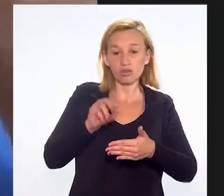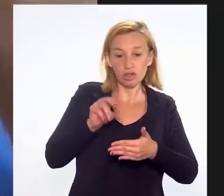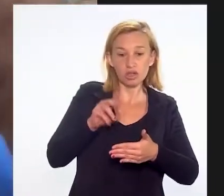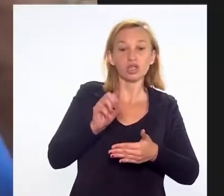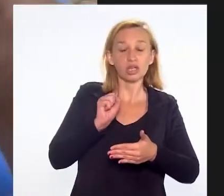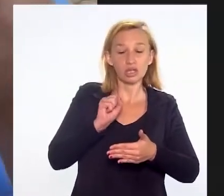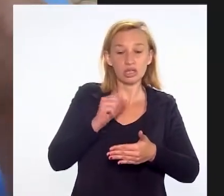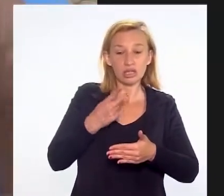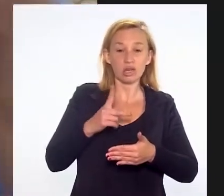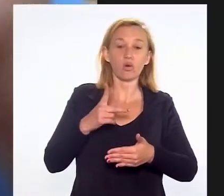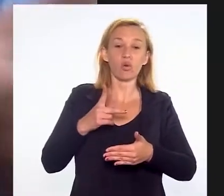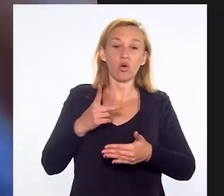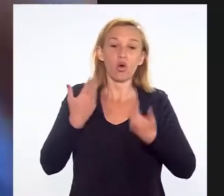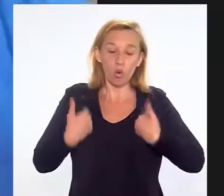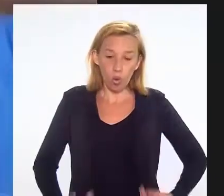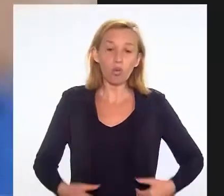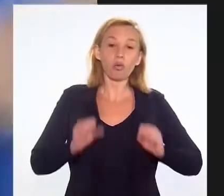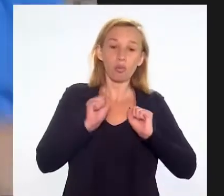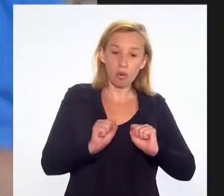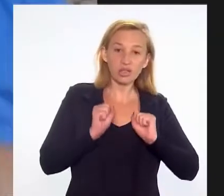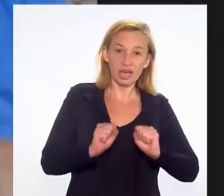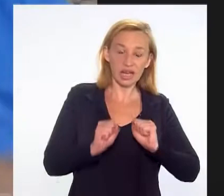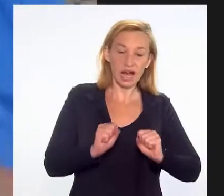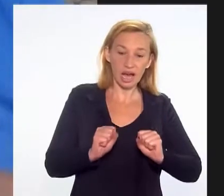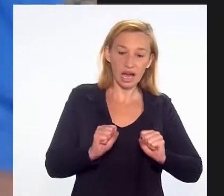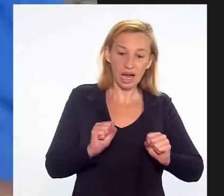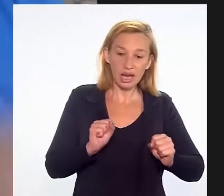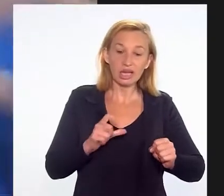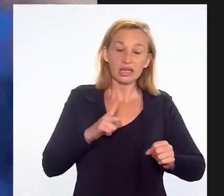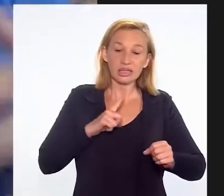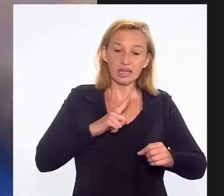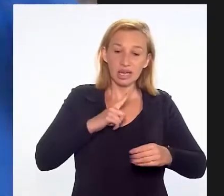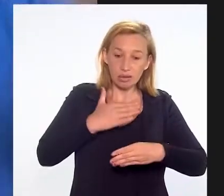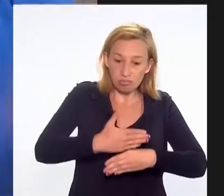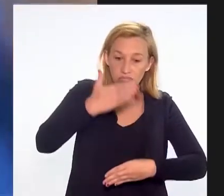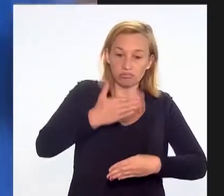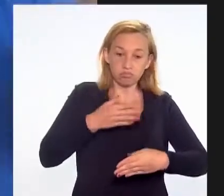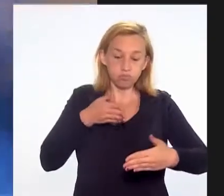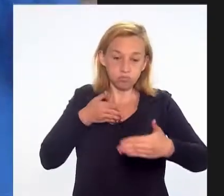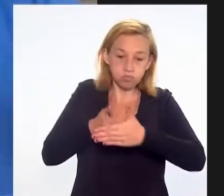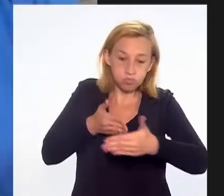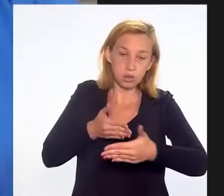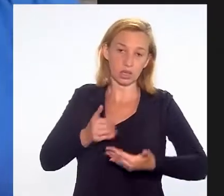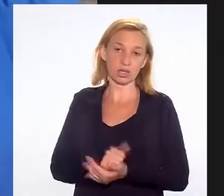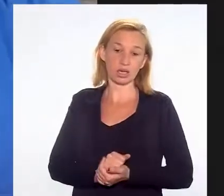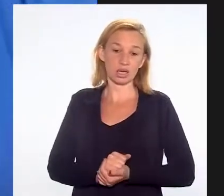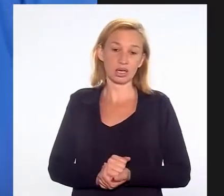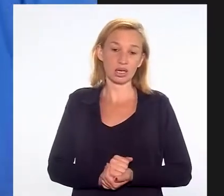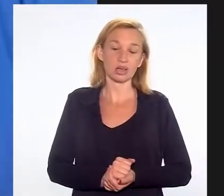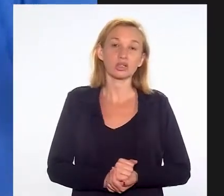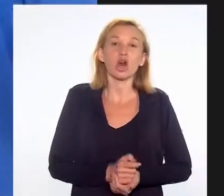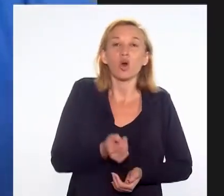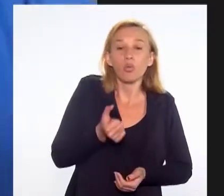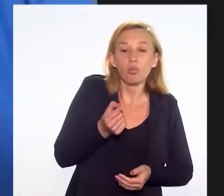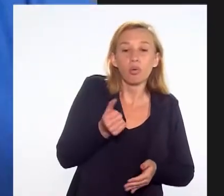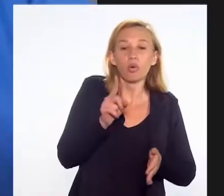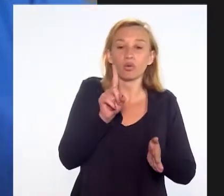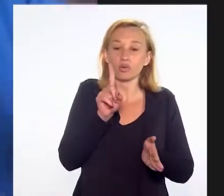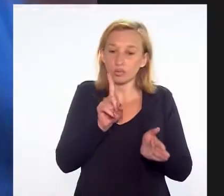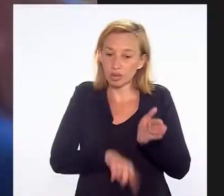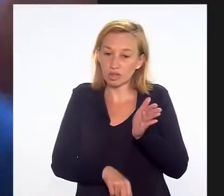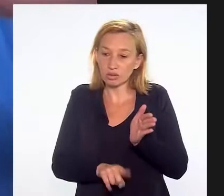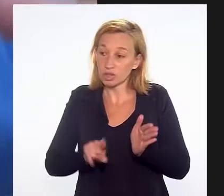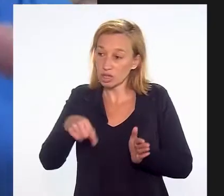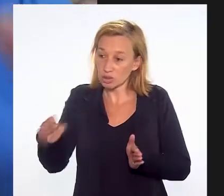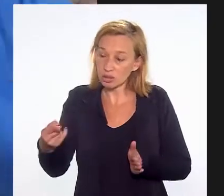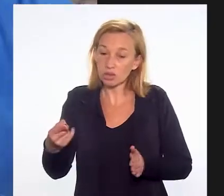afetar aquela proteína, mas você tem o resto do vírus que o seu organismo vai poder criar esses anticorpos.